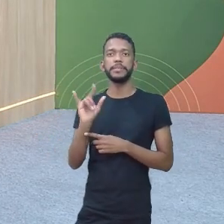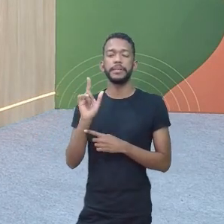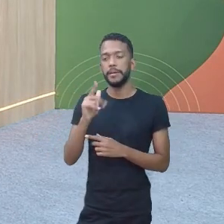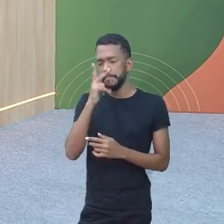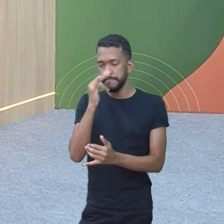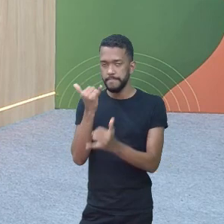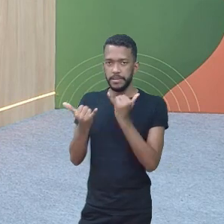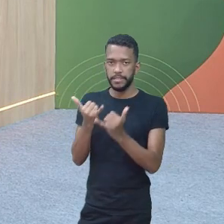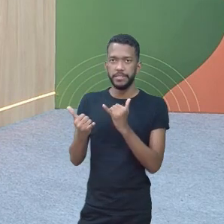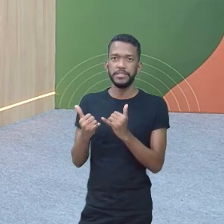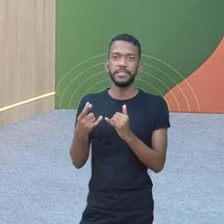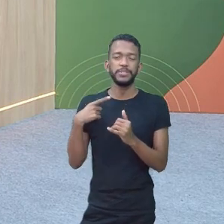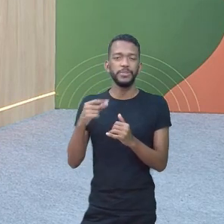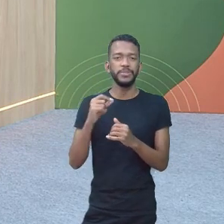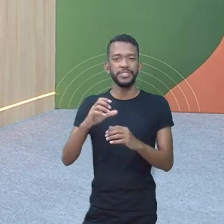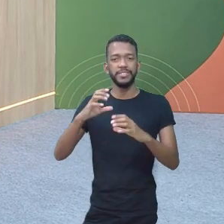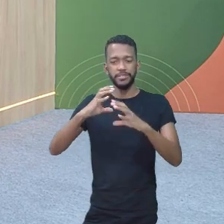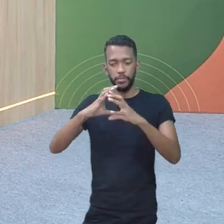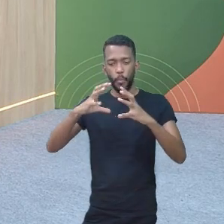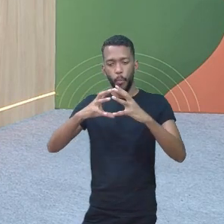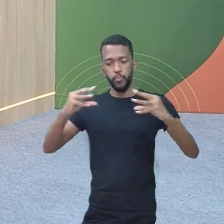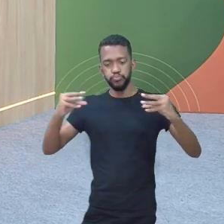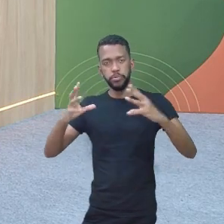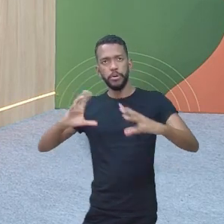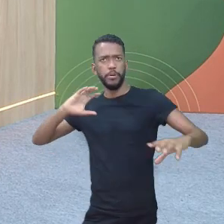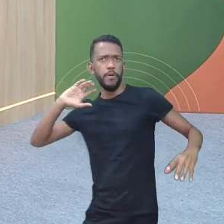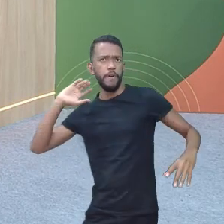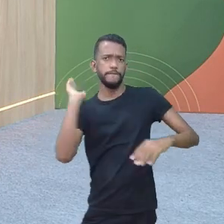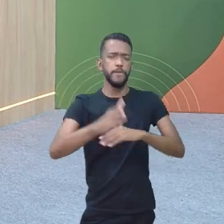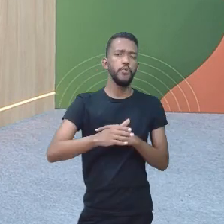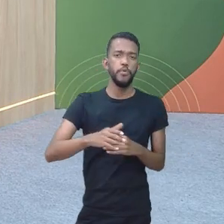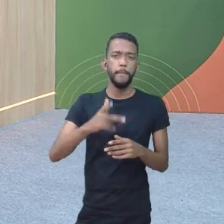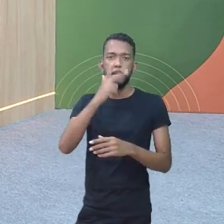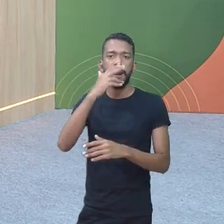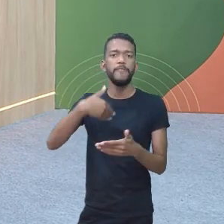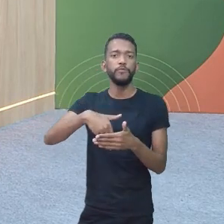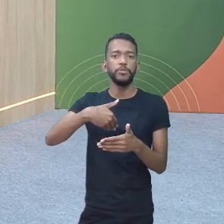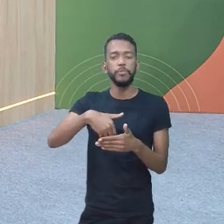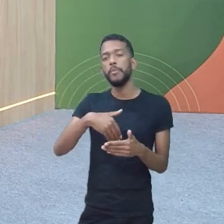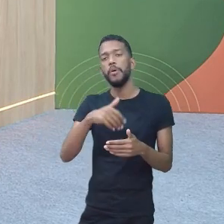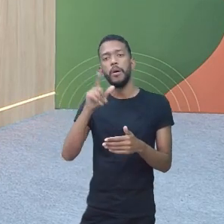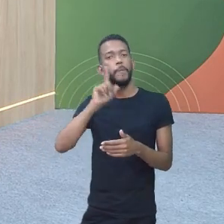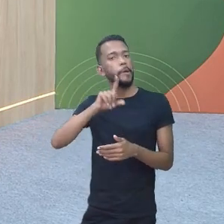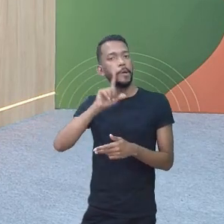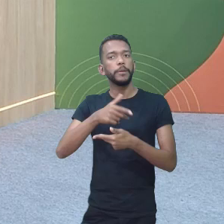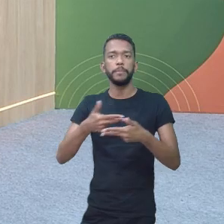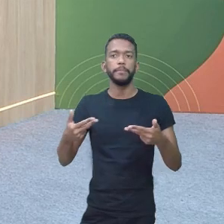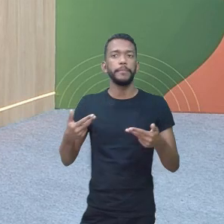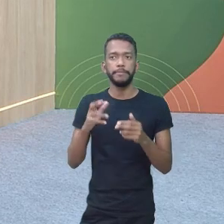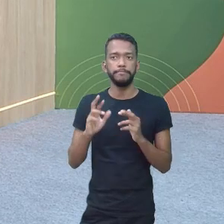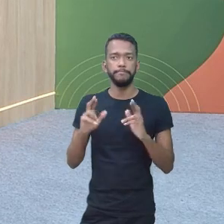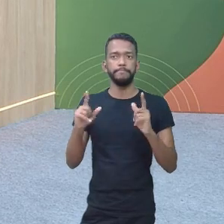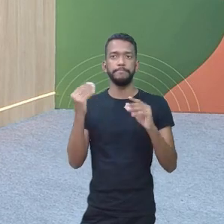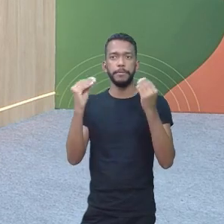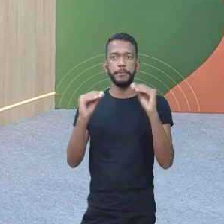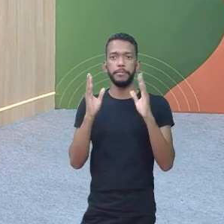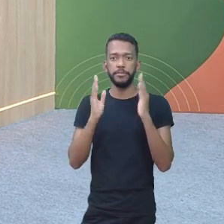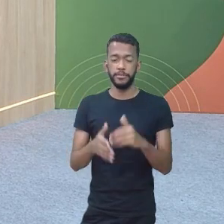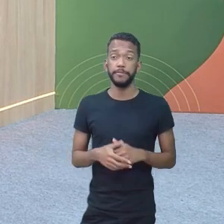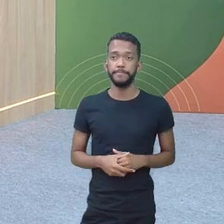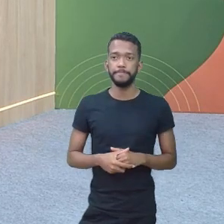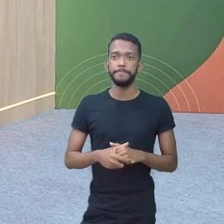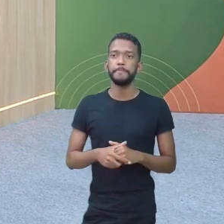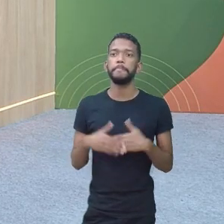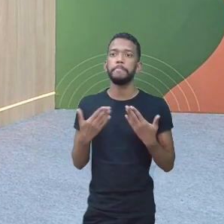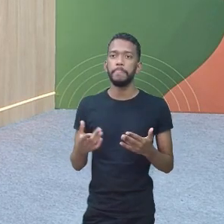Tranquilo? O que muda são as regras, equipamentos e alguns outros implementos. E aí a gente